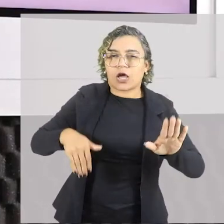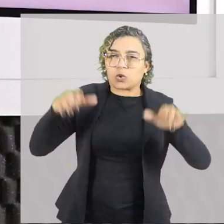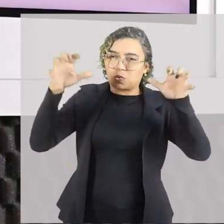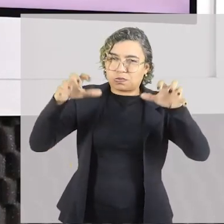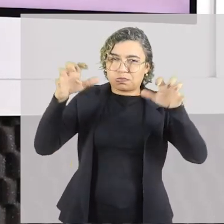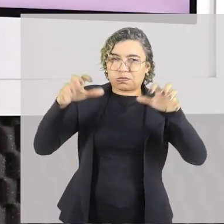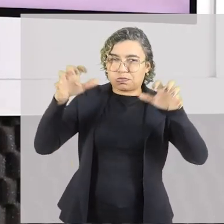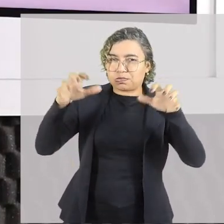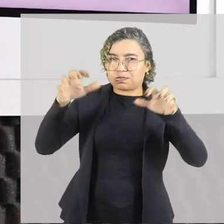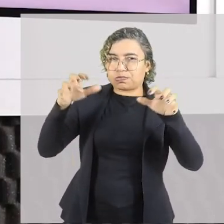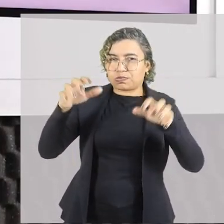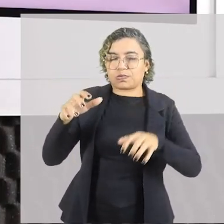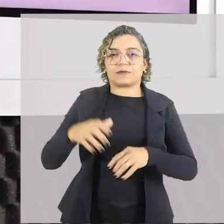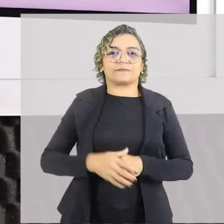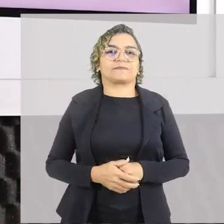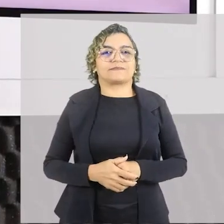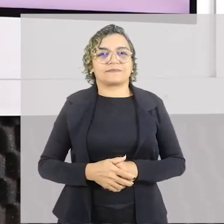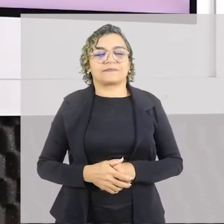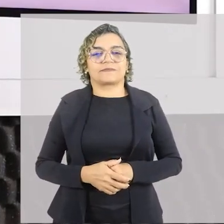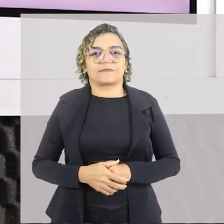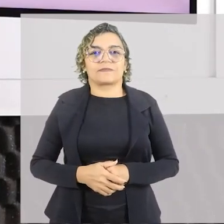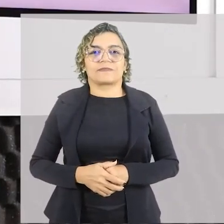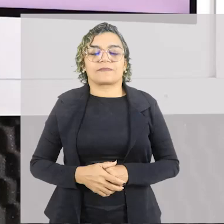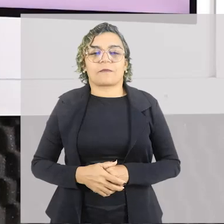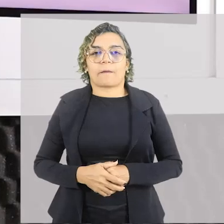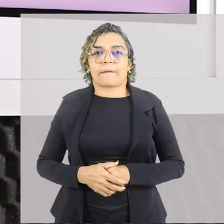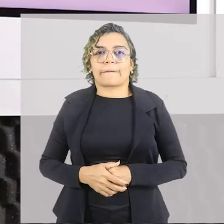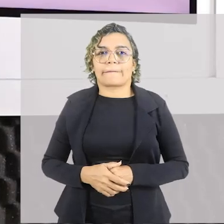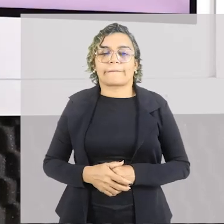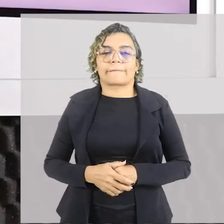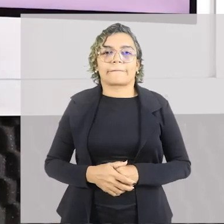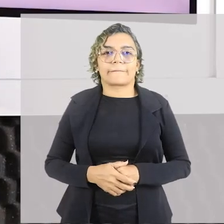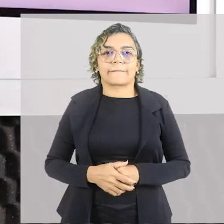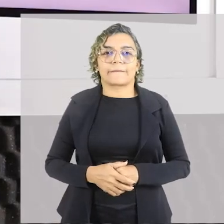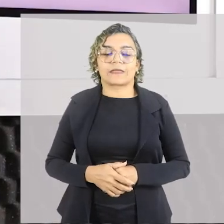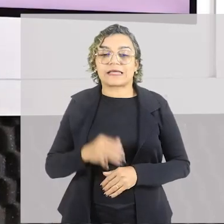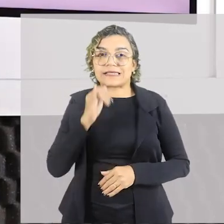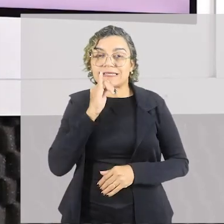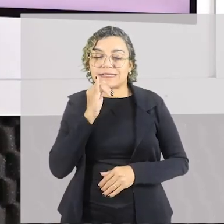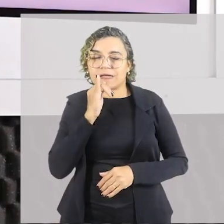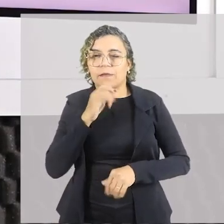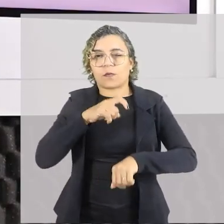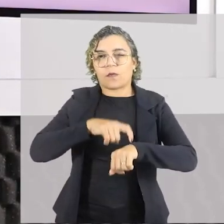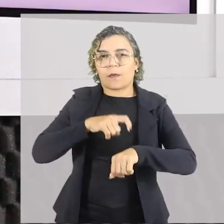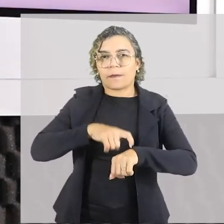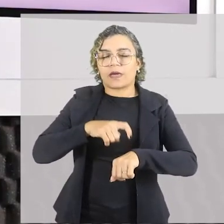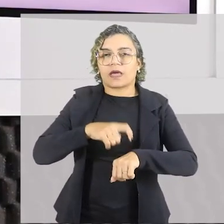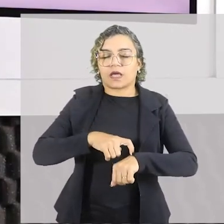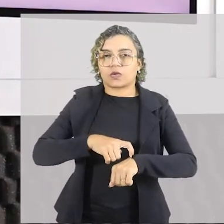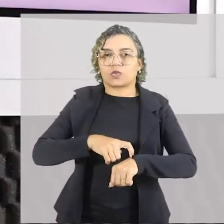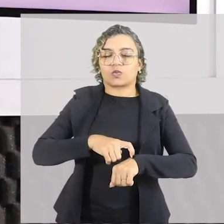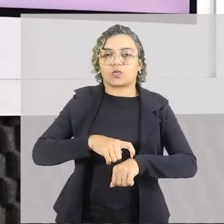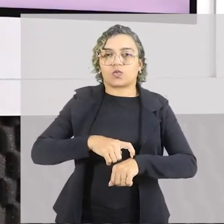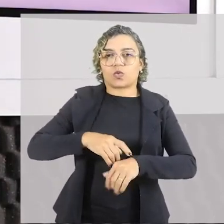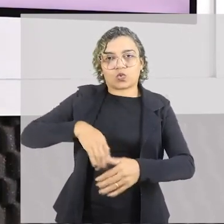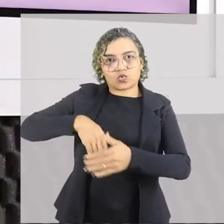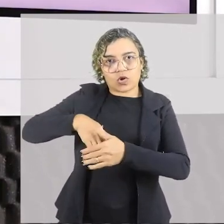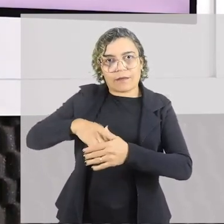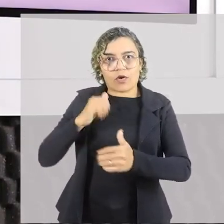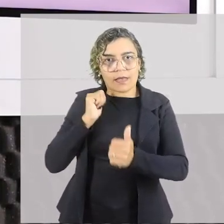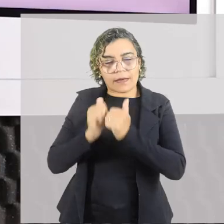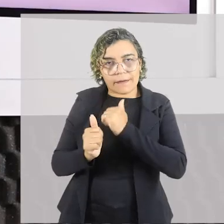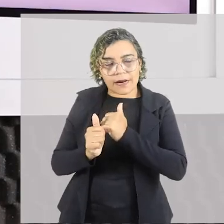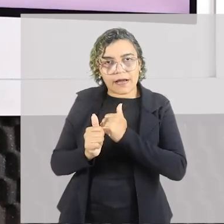Nosso cameraman, que é um dos maiores atacantes que já teve aqui no Maranhão, sabe disso, que se ele está jogando bola na praia e está chovendo, o aconselhável